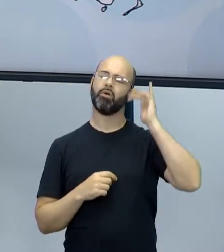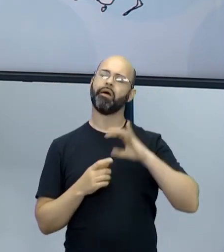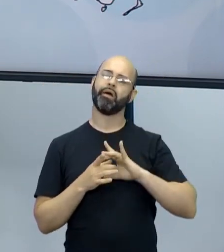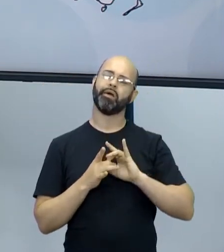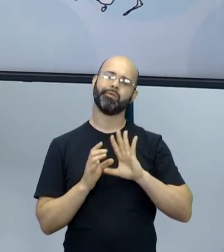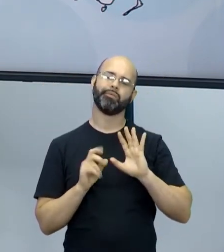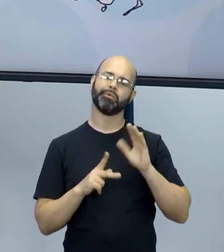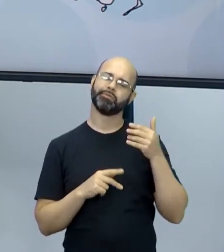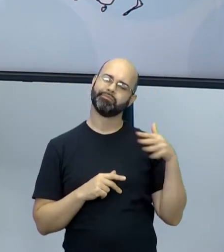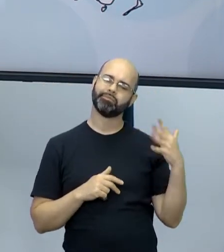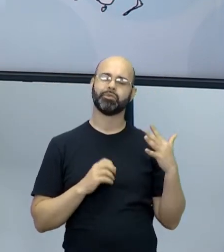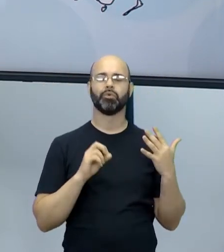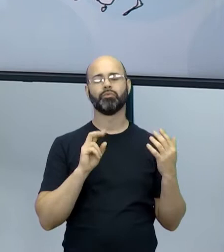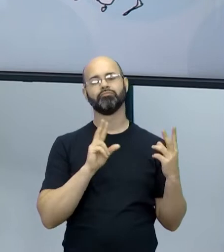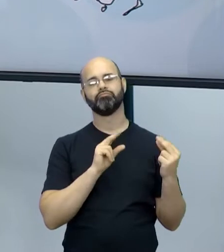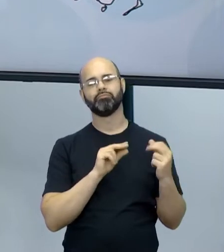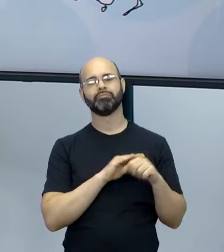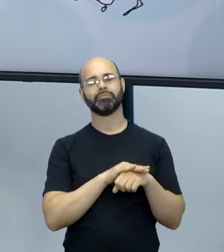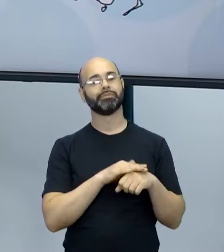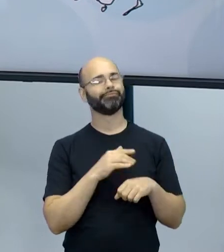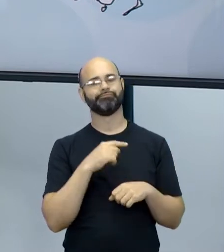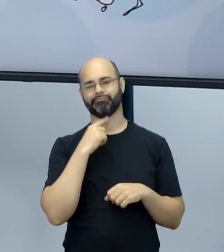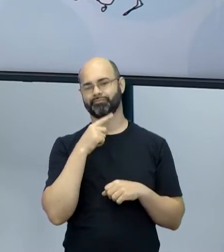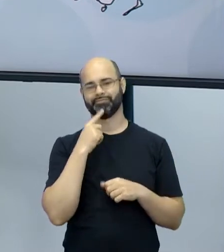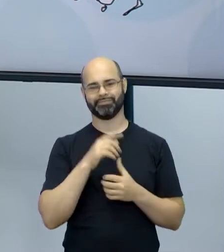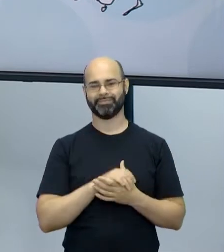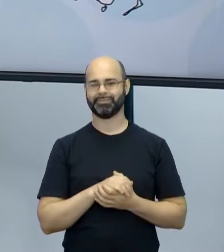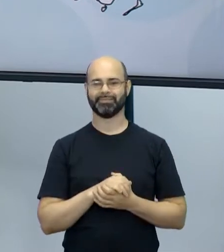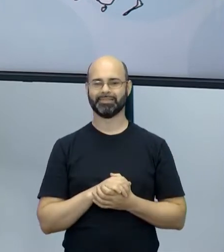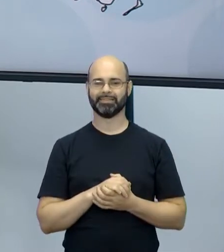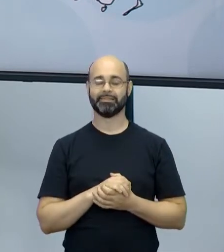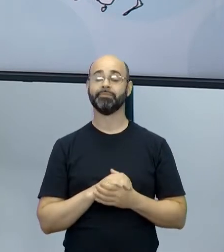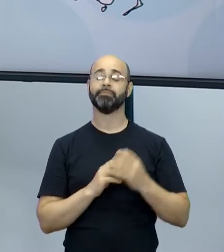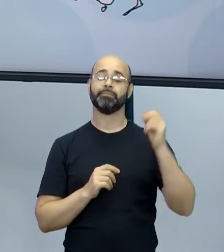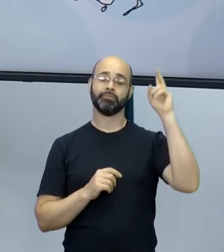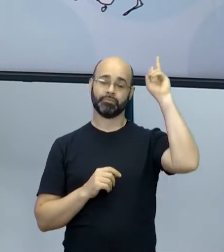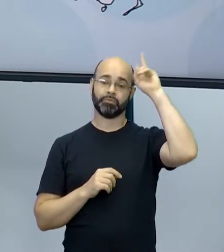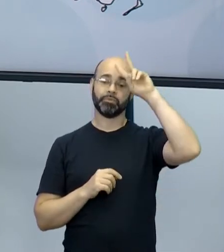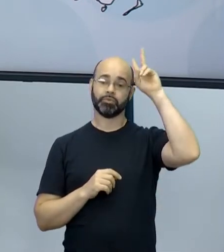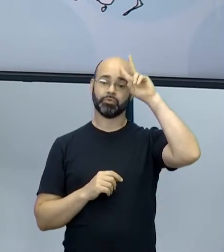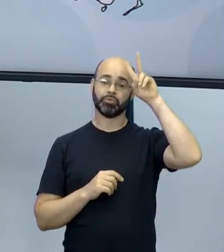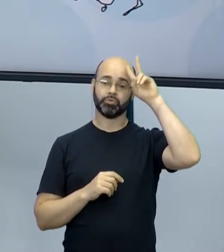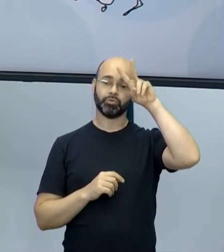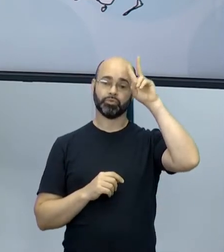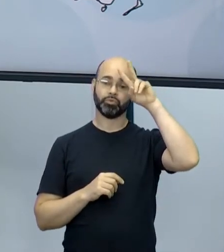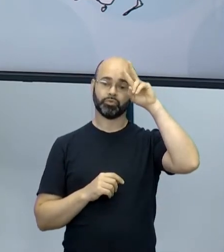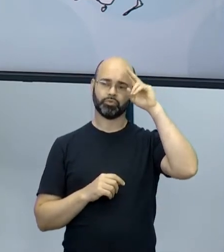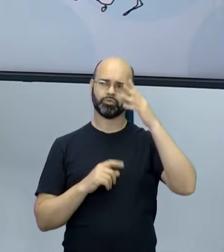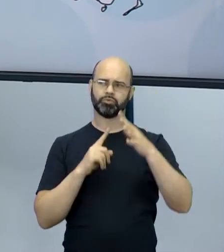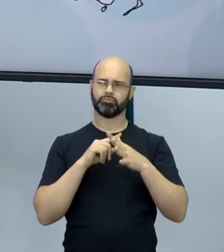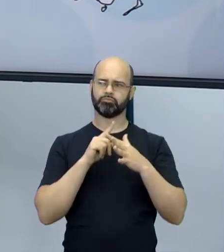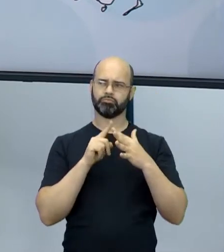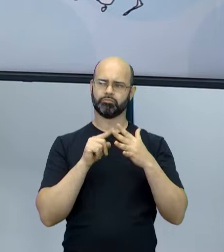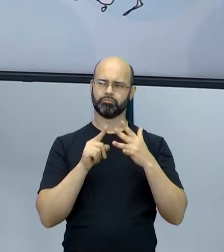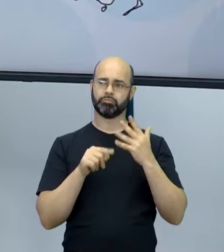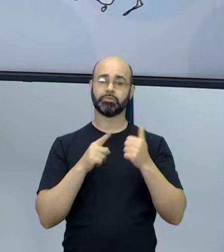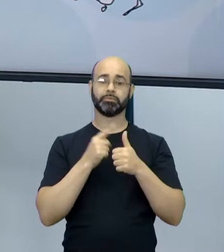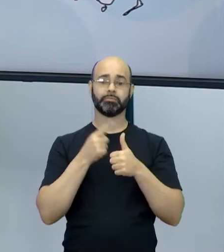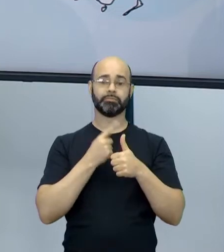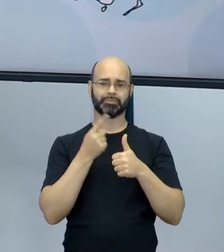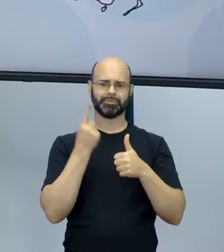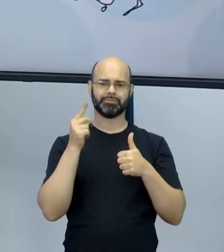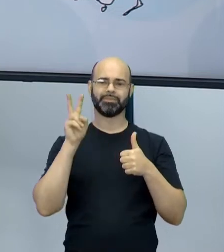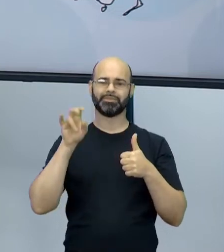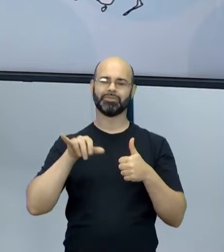de dialogar. Numa das histórias, a gente percebe como a primeira história, na verdade, que é uma história de